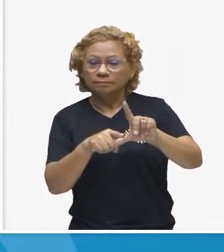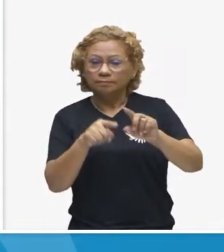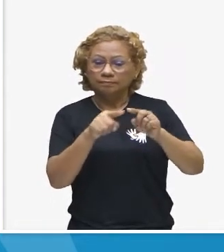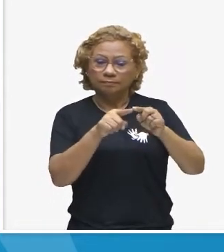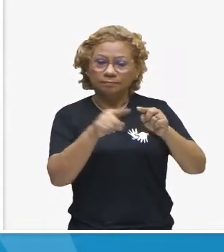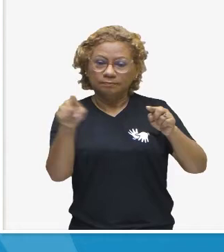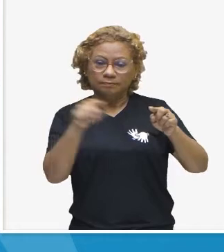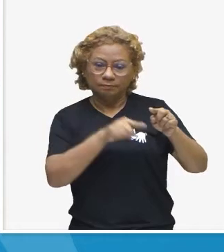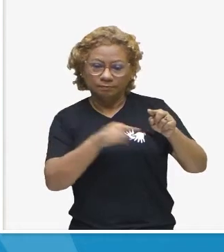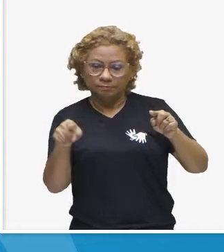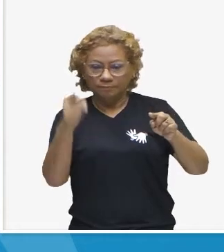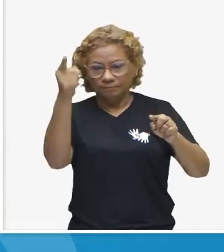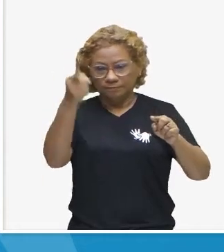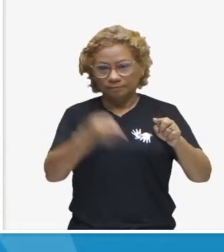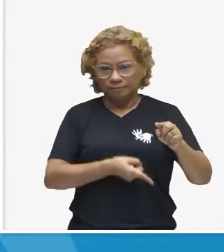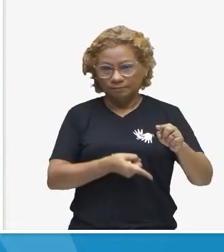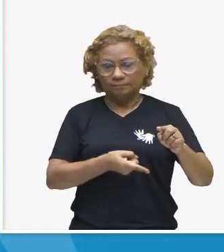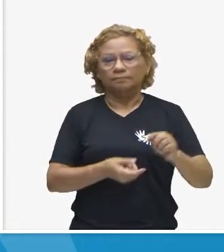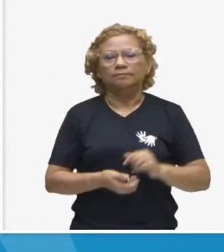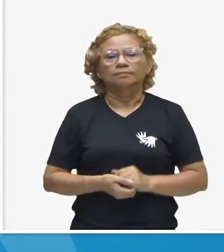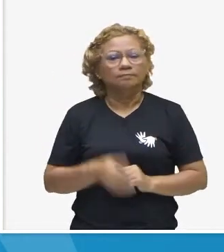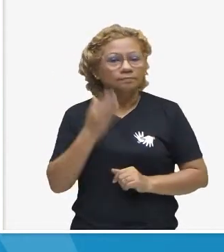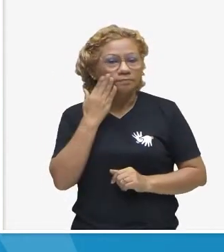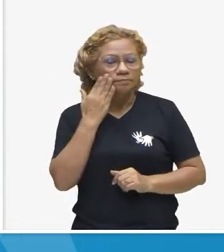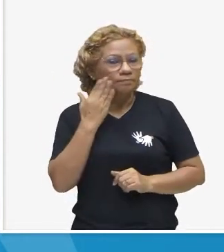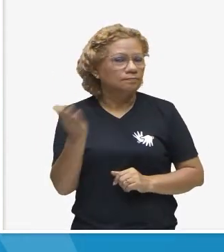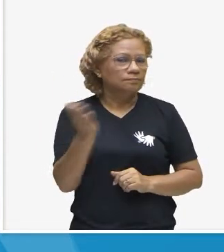continuar com a nossa aula. Preste atenção.